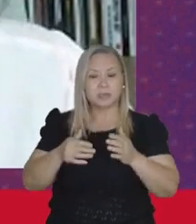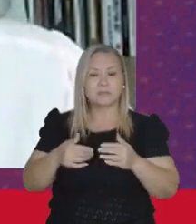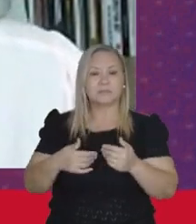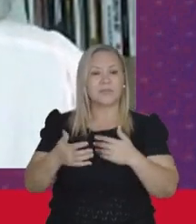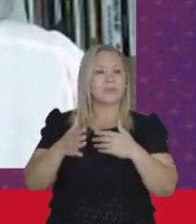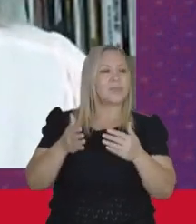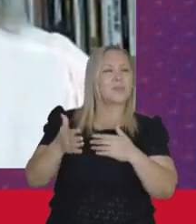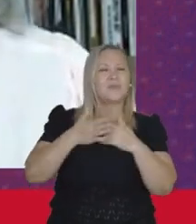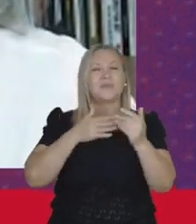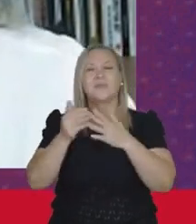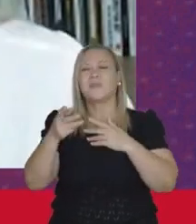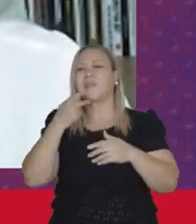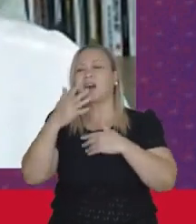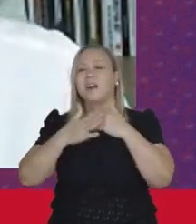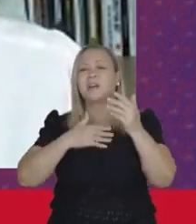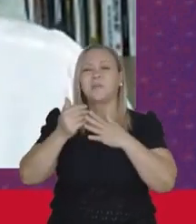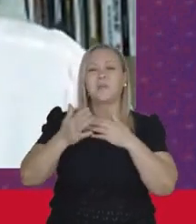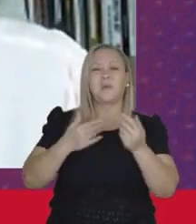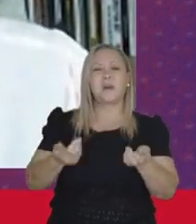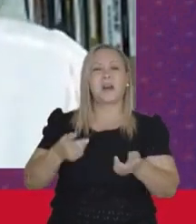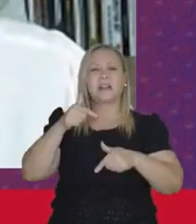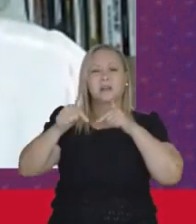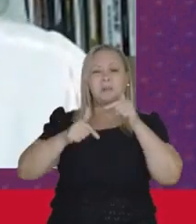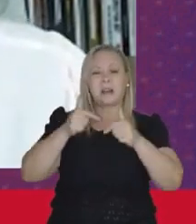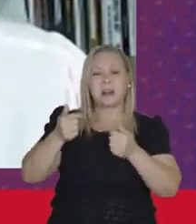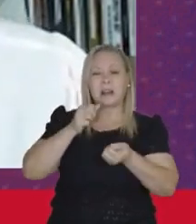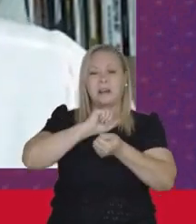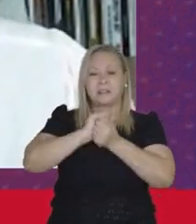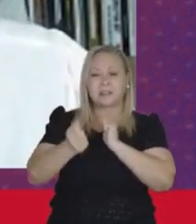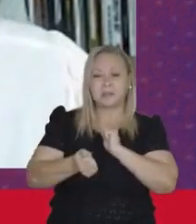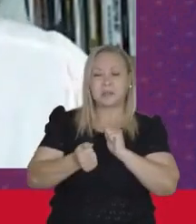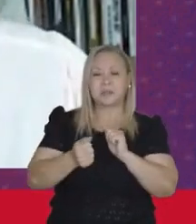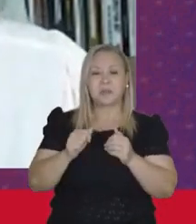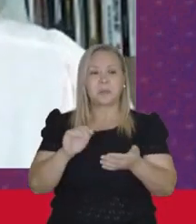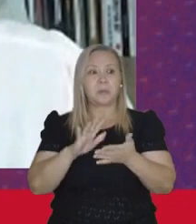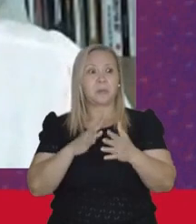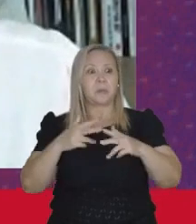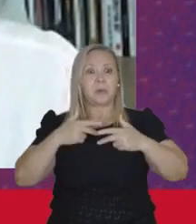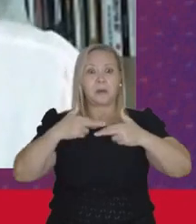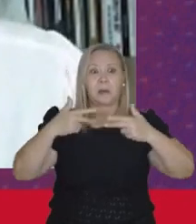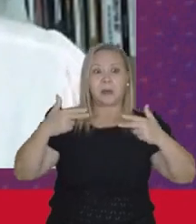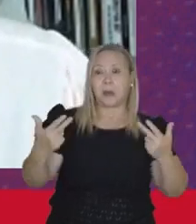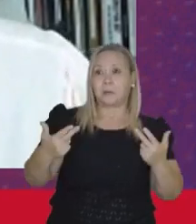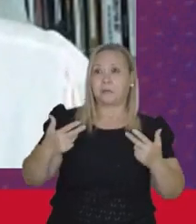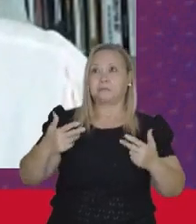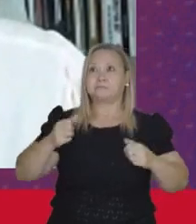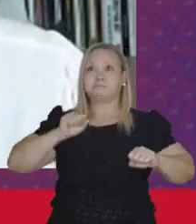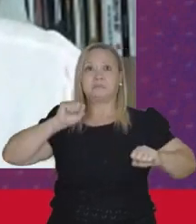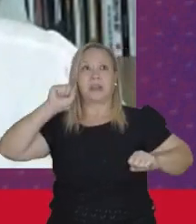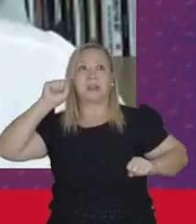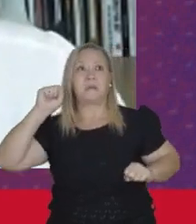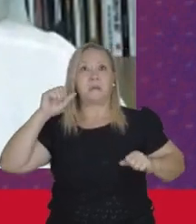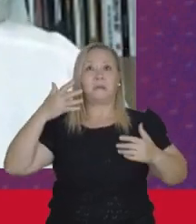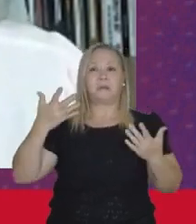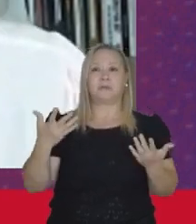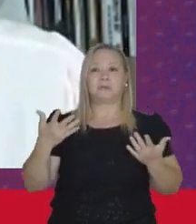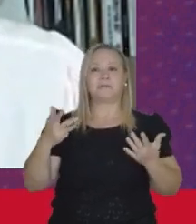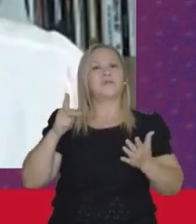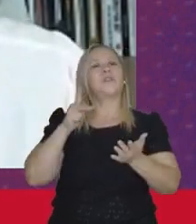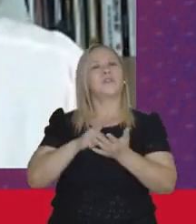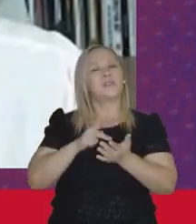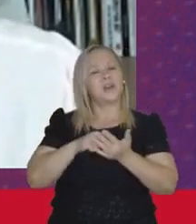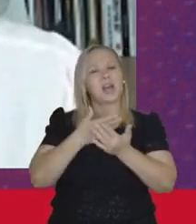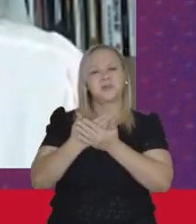estudar, trabalhar, fazer esporte como algo inédito ou heróico, quando na realidade